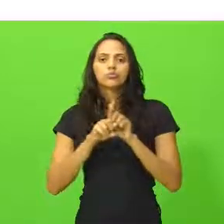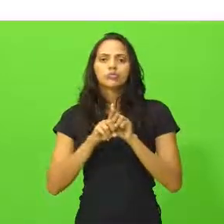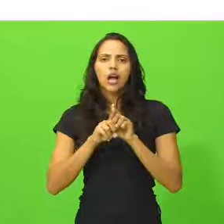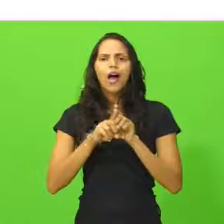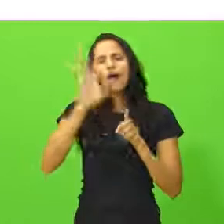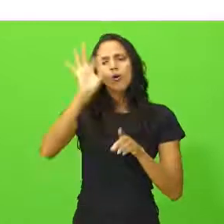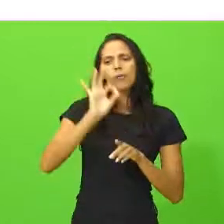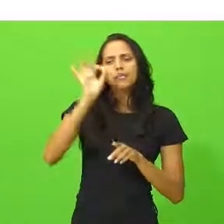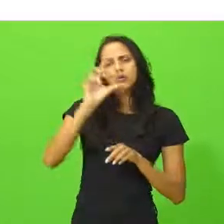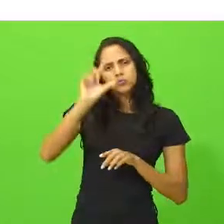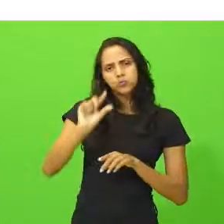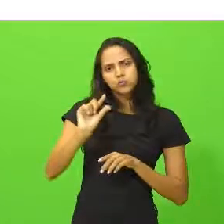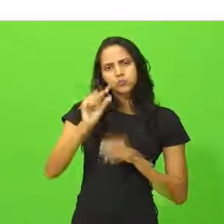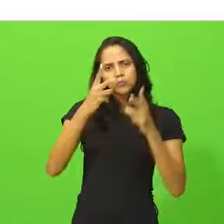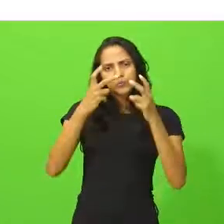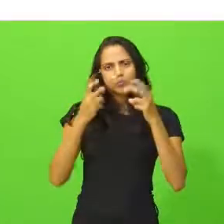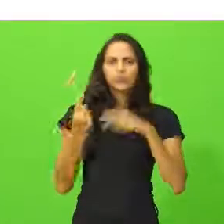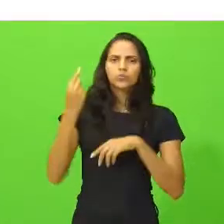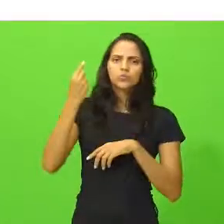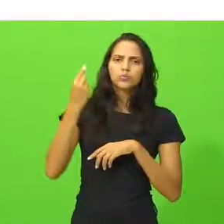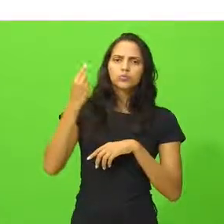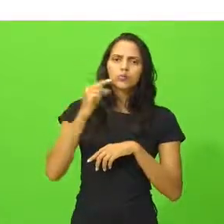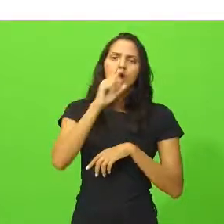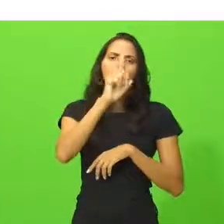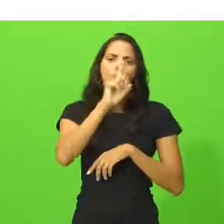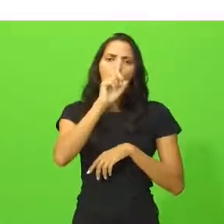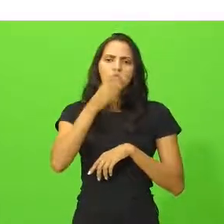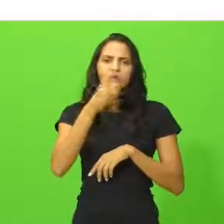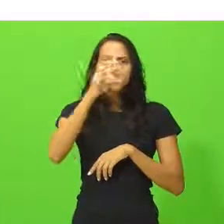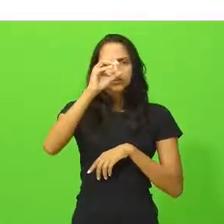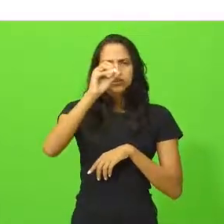percentual bem significativo, tá? De